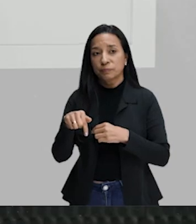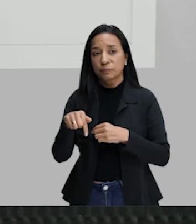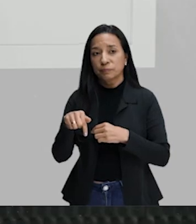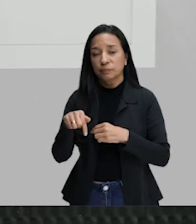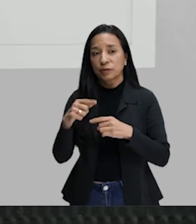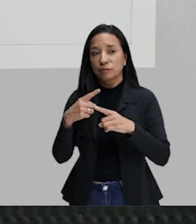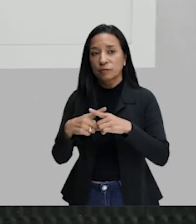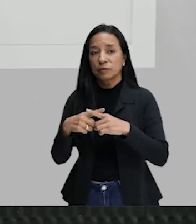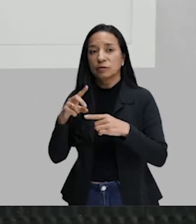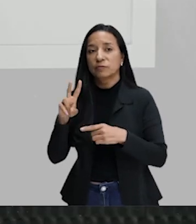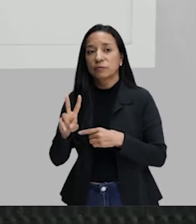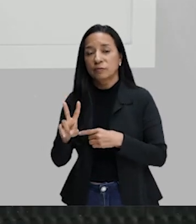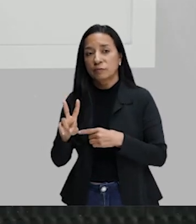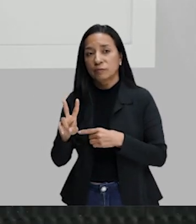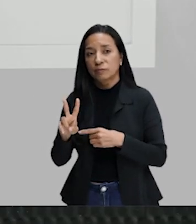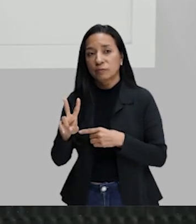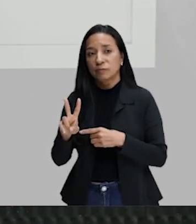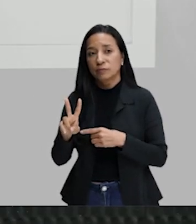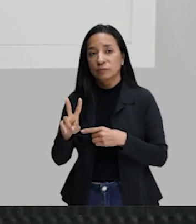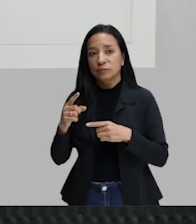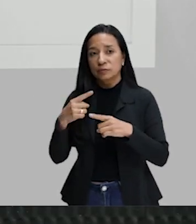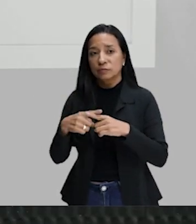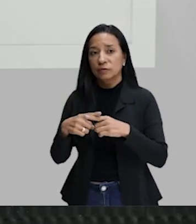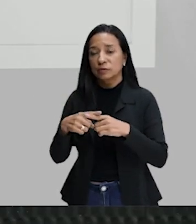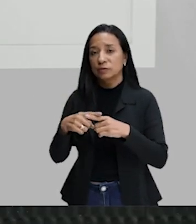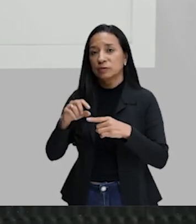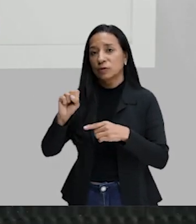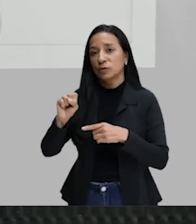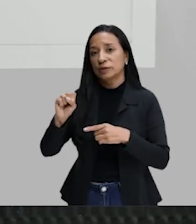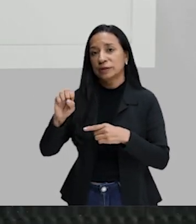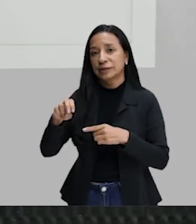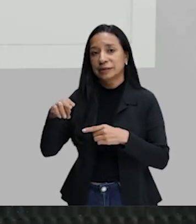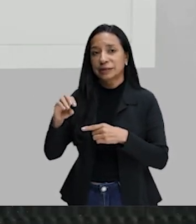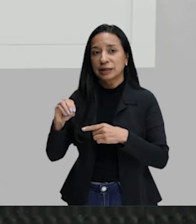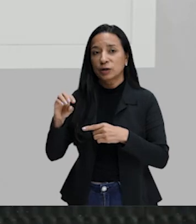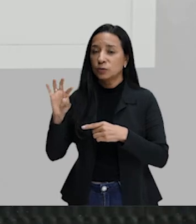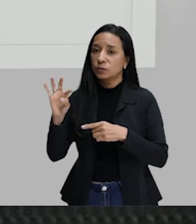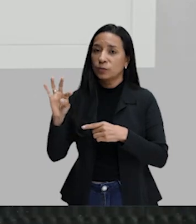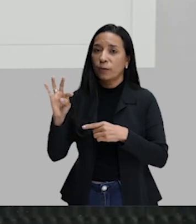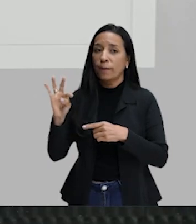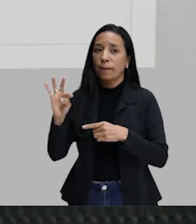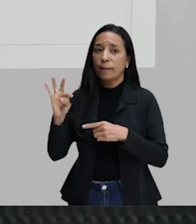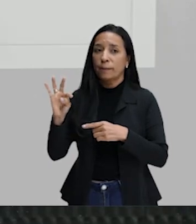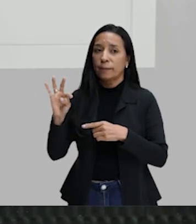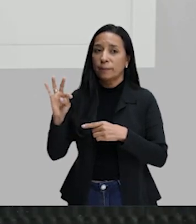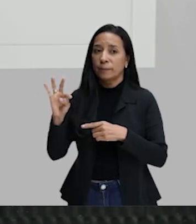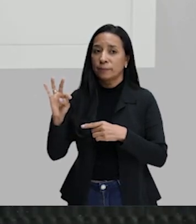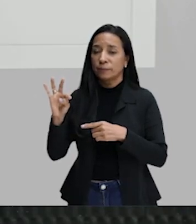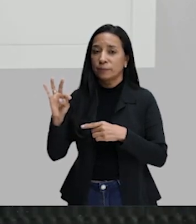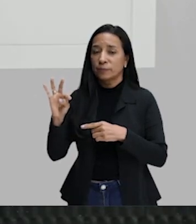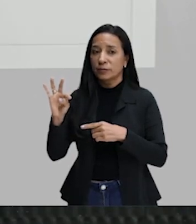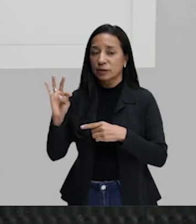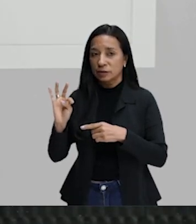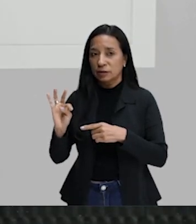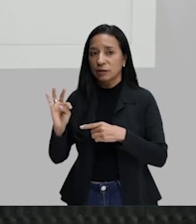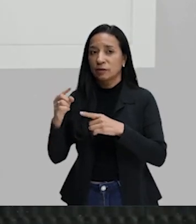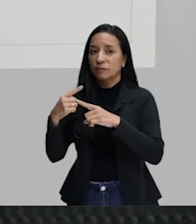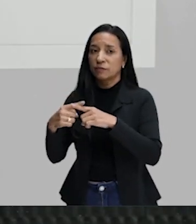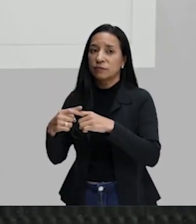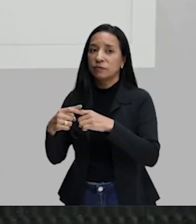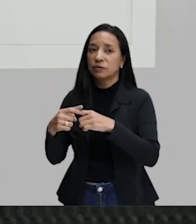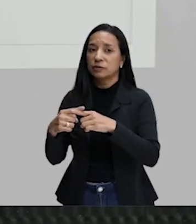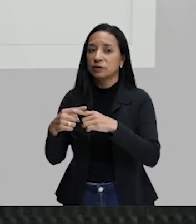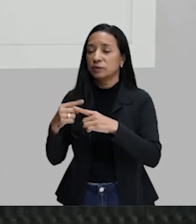Então, V1 é V seno θ vezes B, né? Então, arrumando mais um